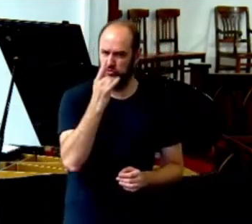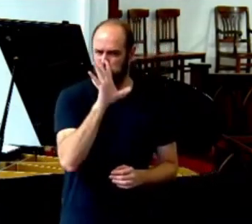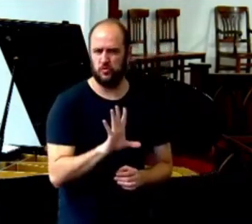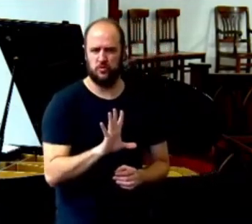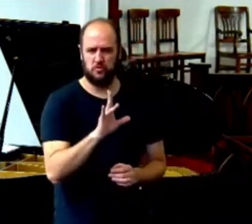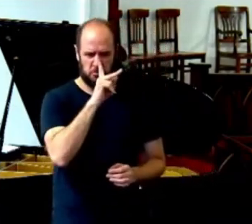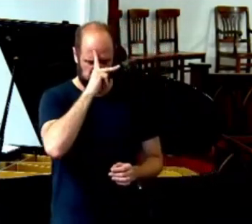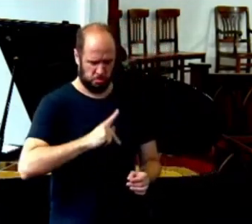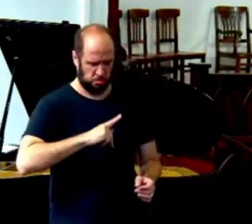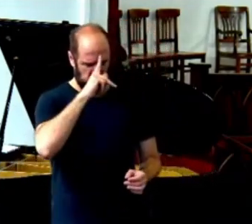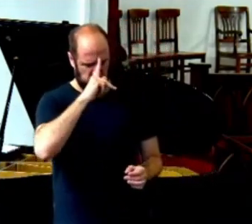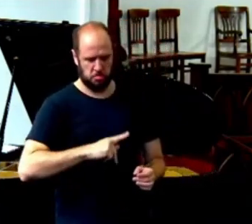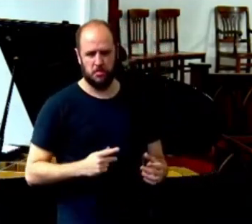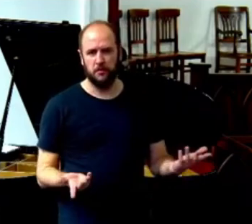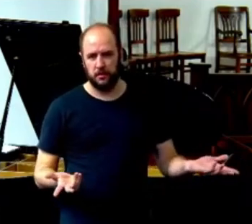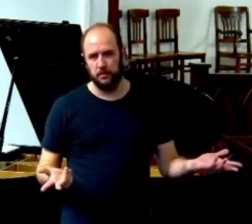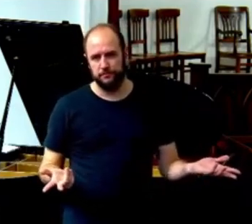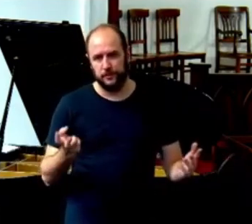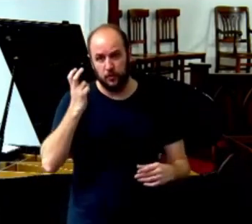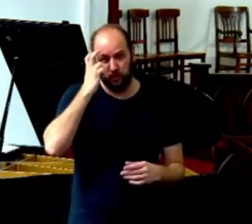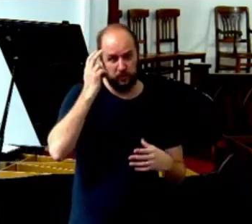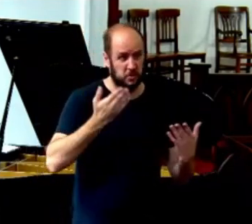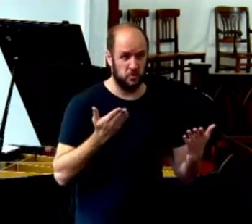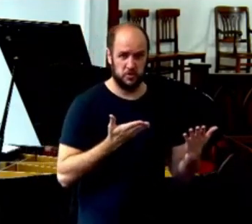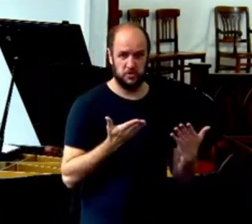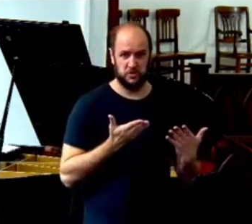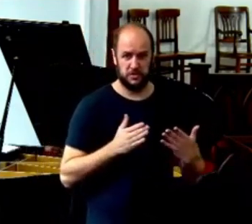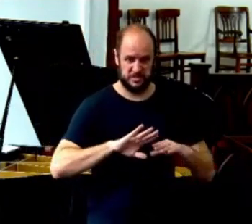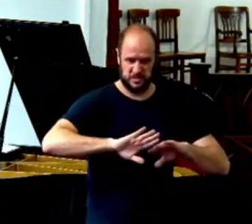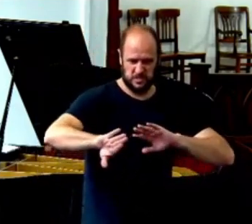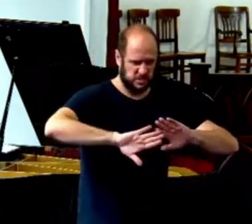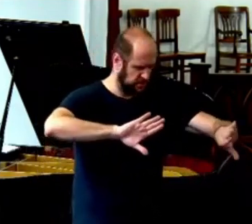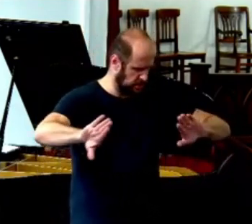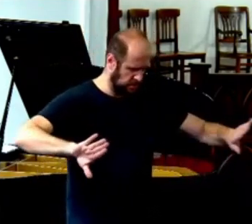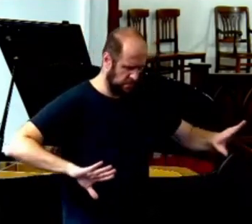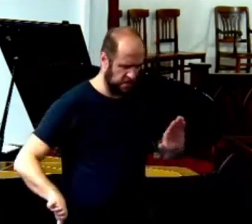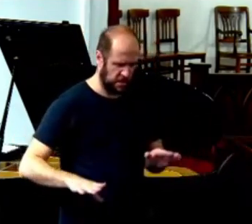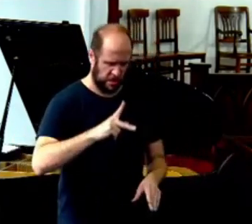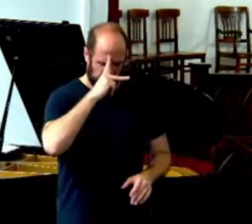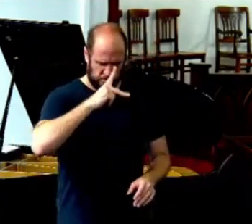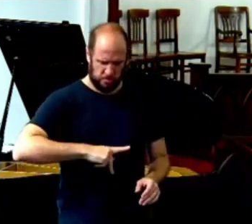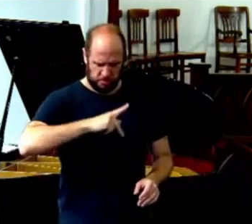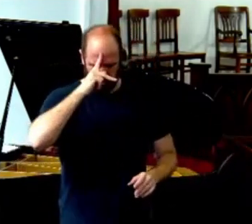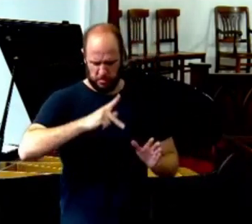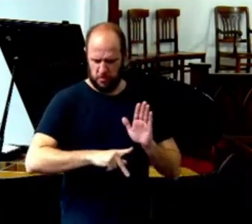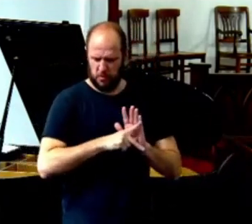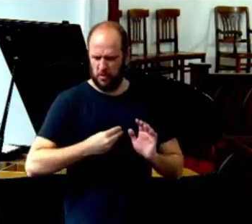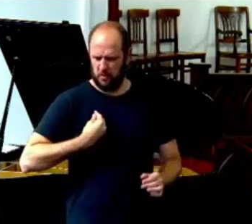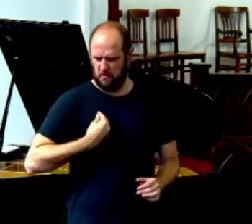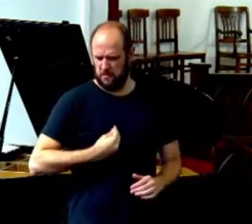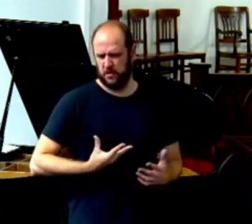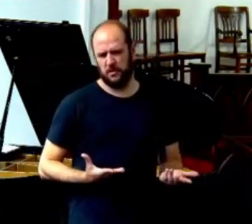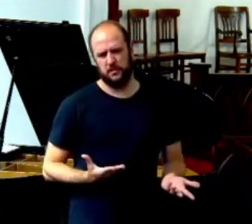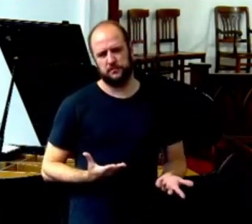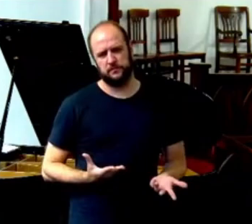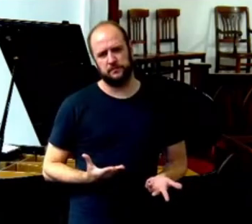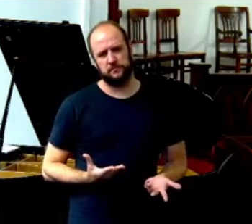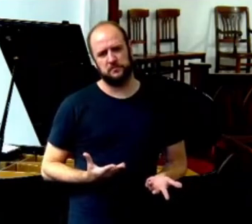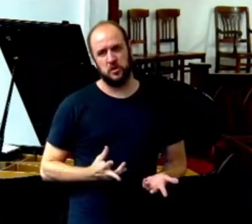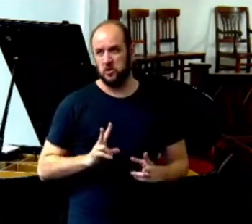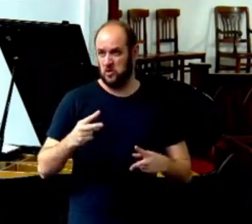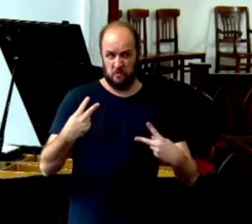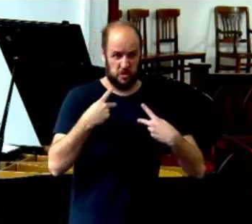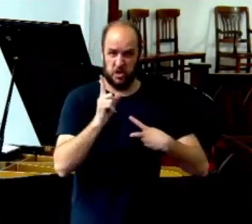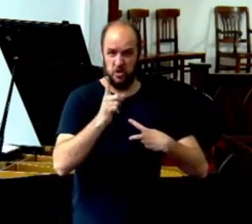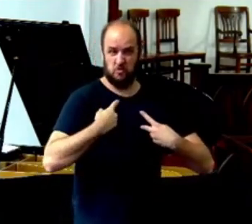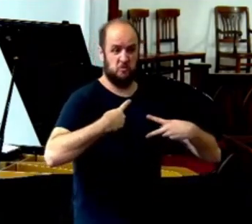cultura que nos cerca? Cada um no seu quadrado? Cada um meta-se com a sua vida? Não olhe para a